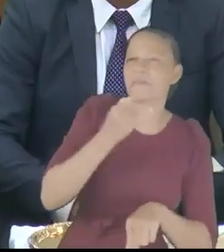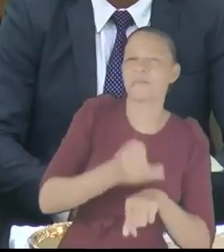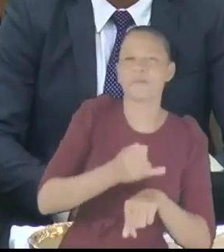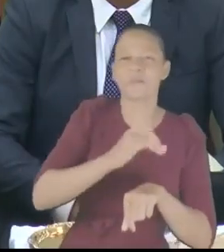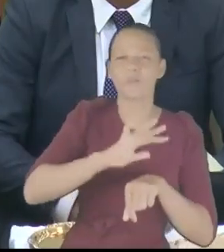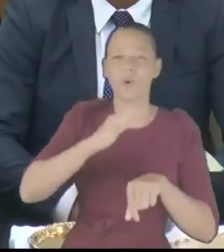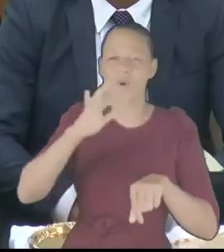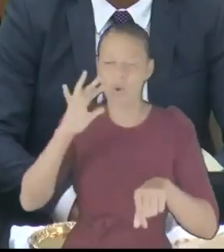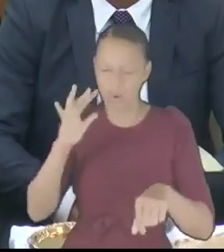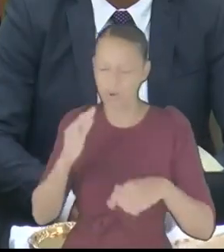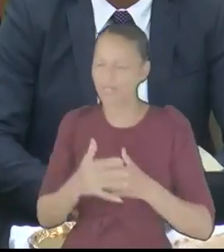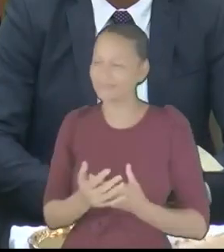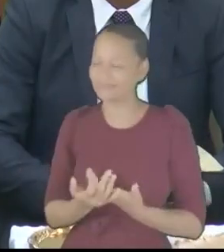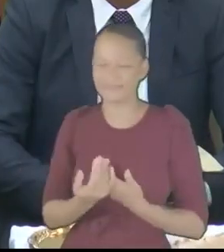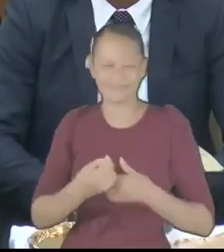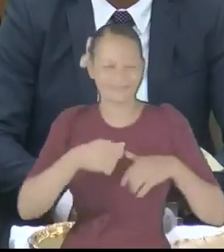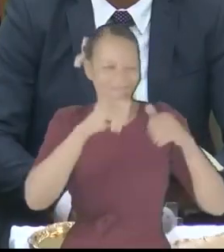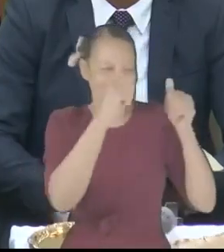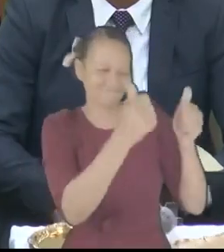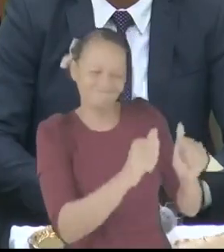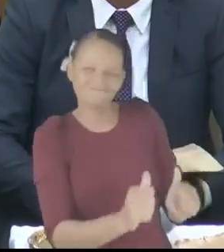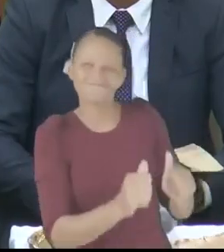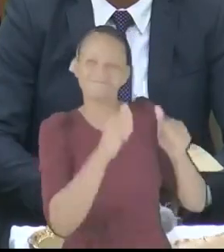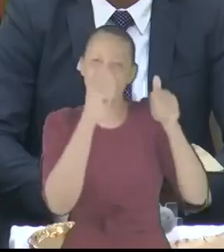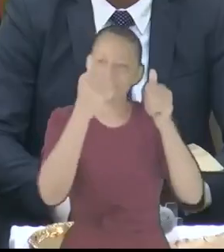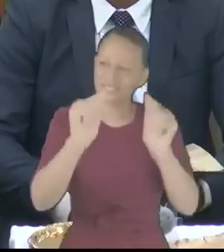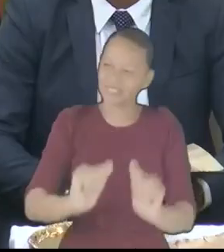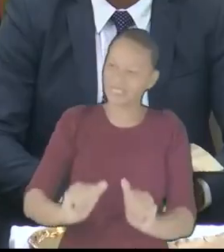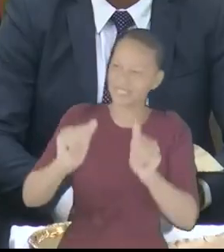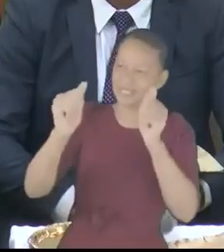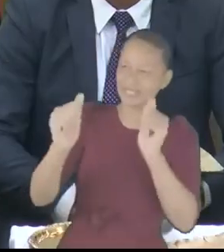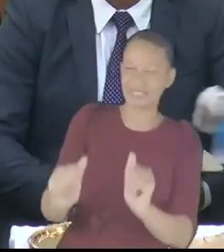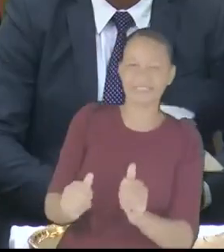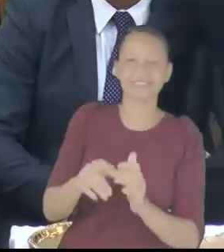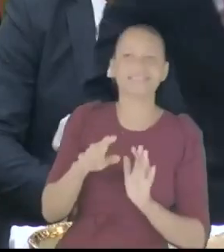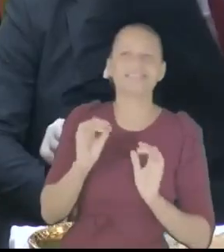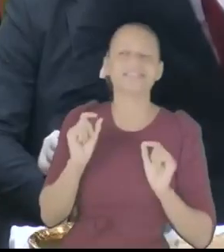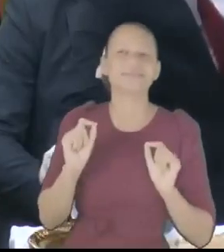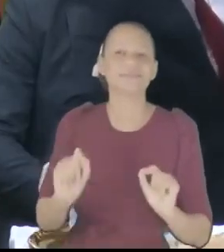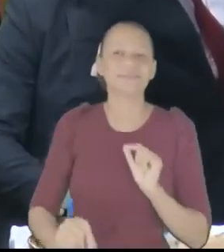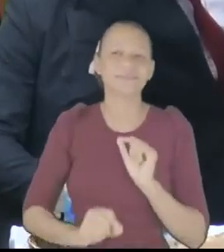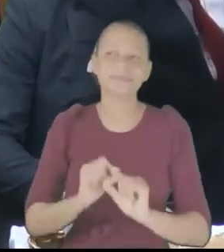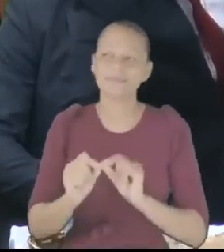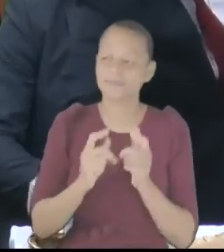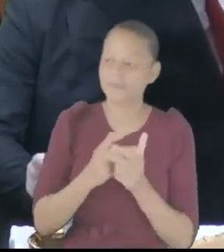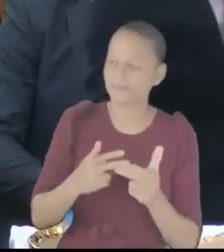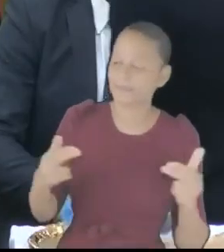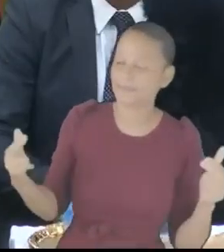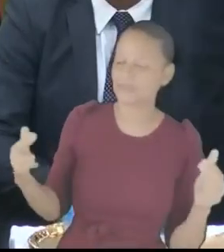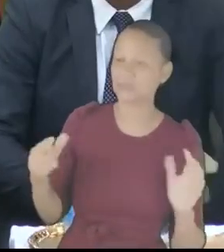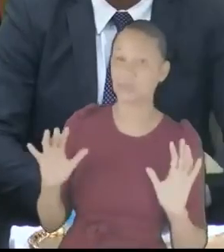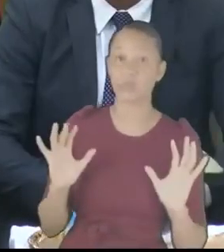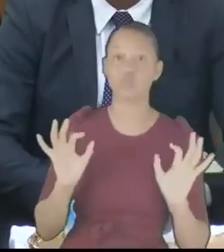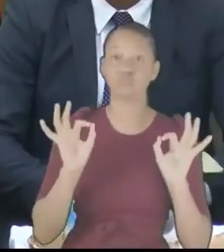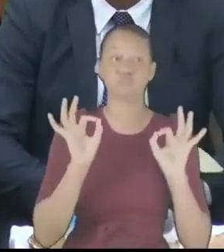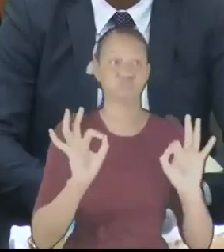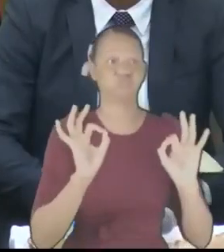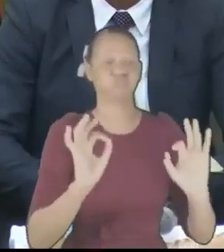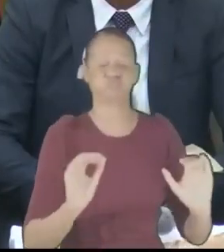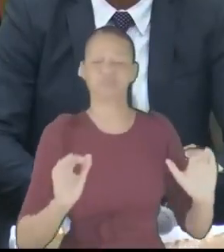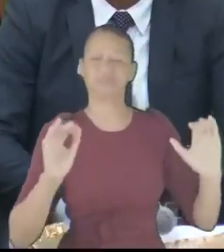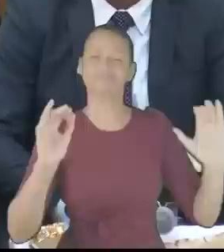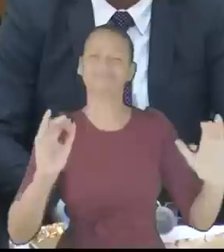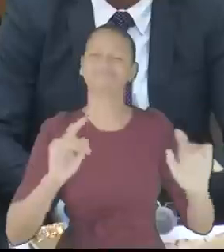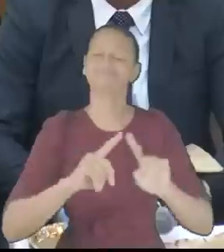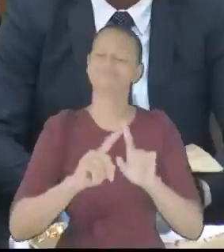memorial geralmente são estátuas, memorial geralmente são coisas vultuosas. E